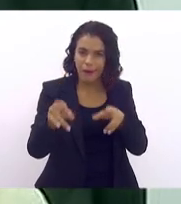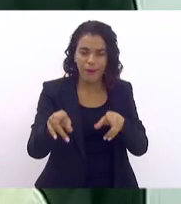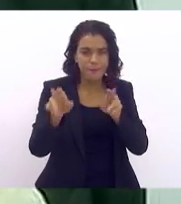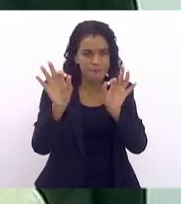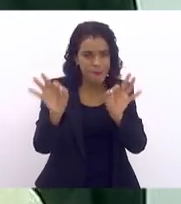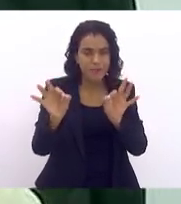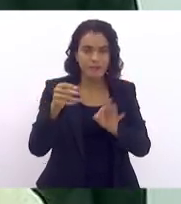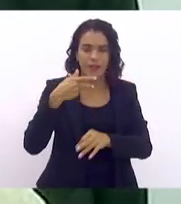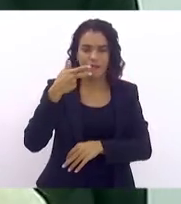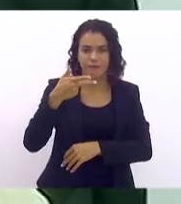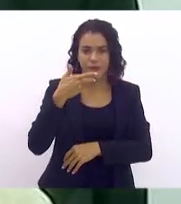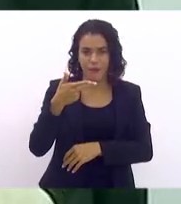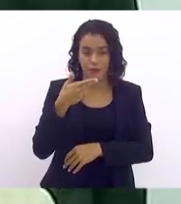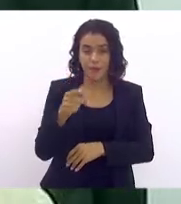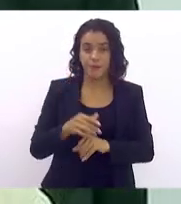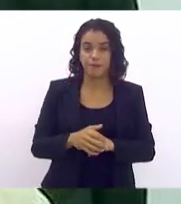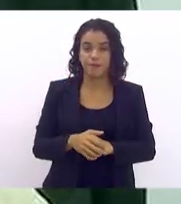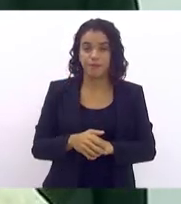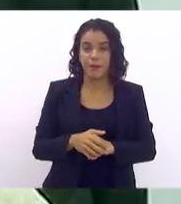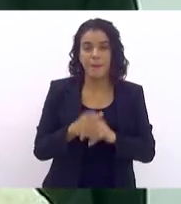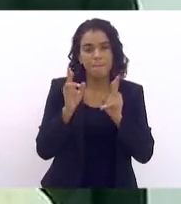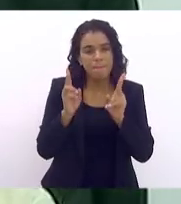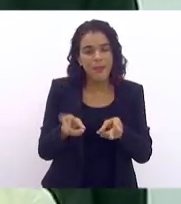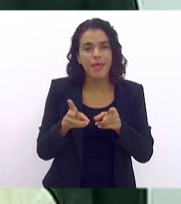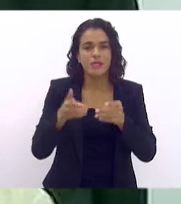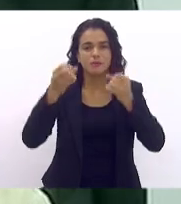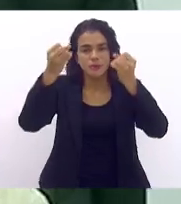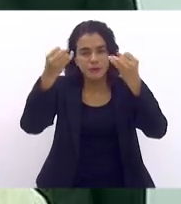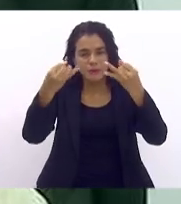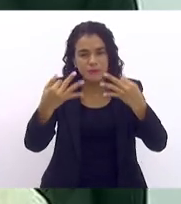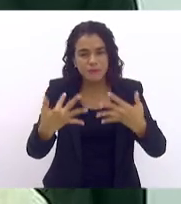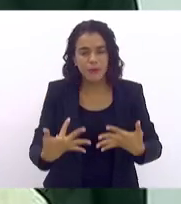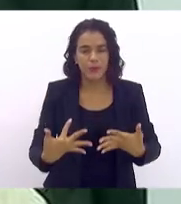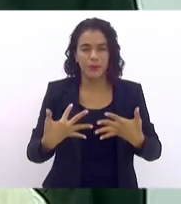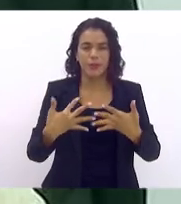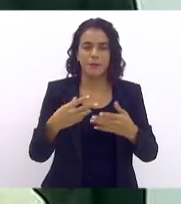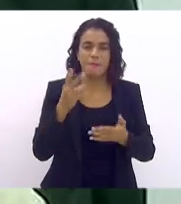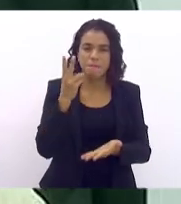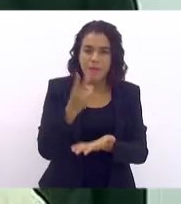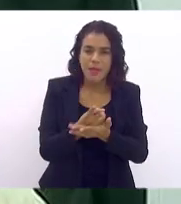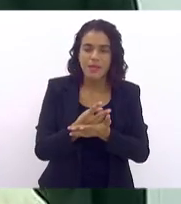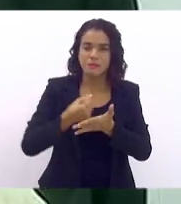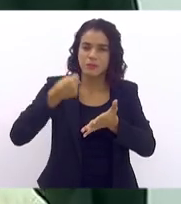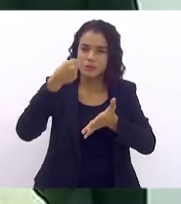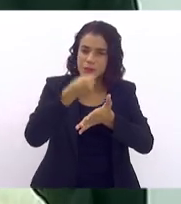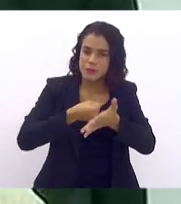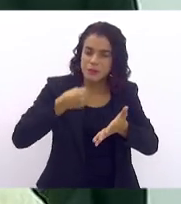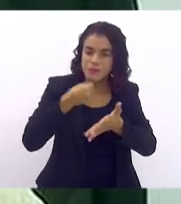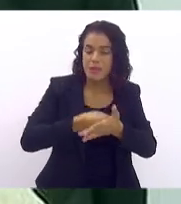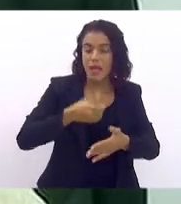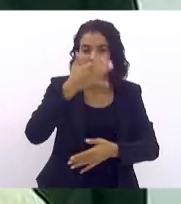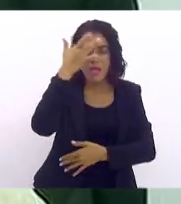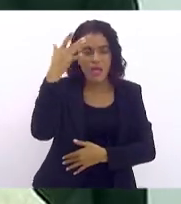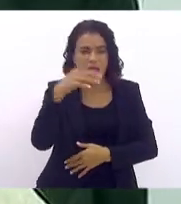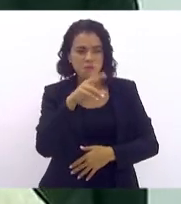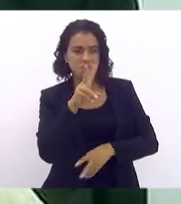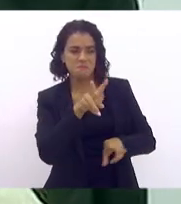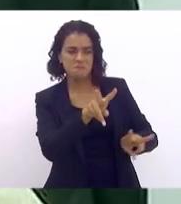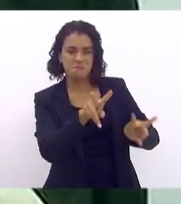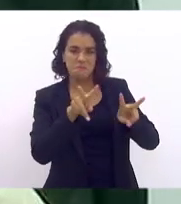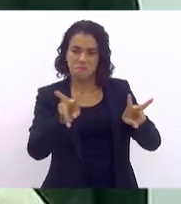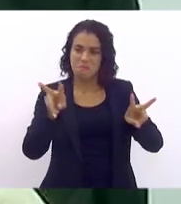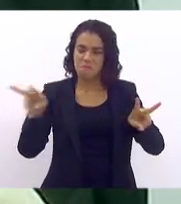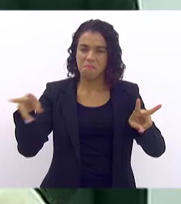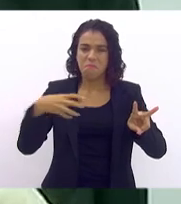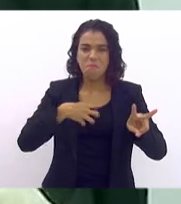que se esclareça, se lute, as pessoas cada vez estão mais agressivas e violentas na rede.